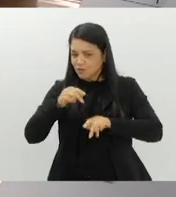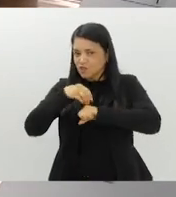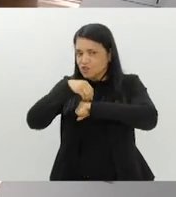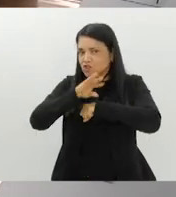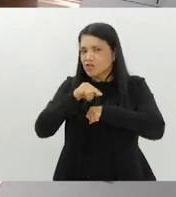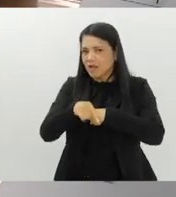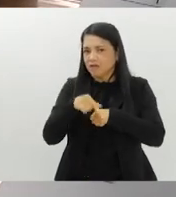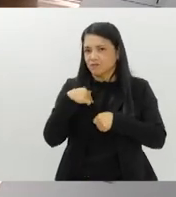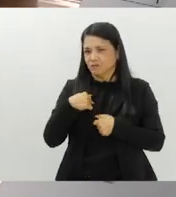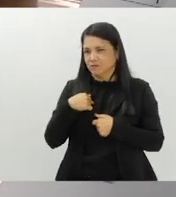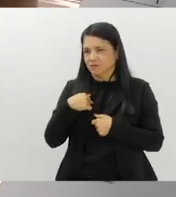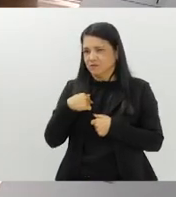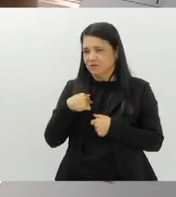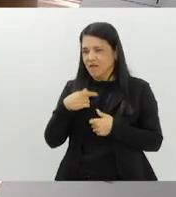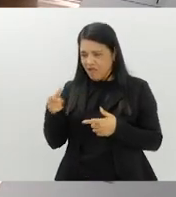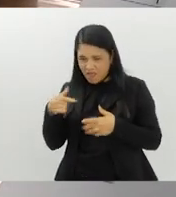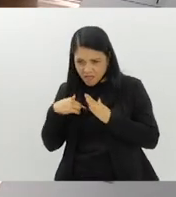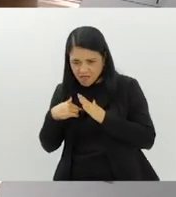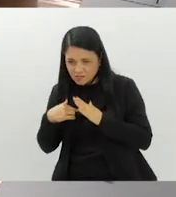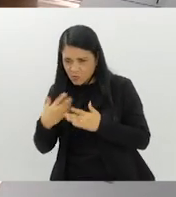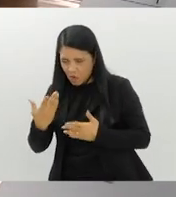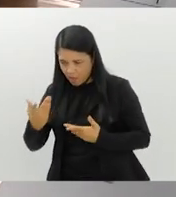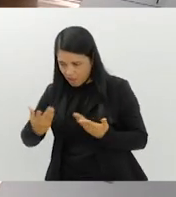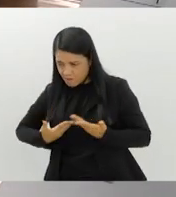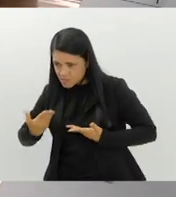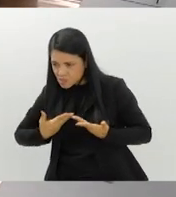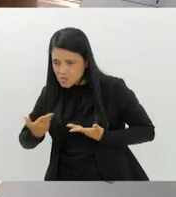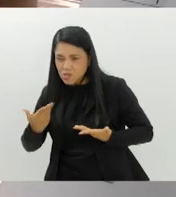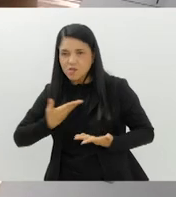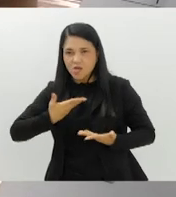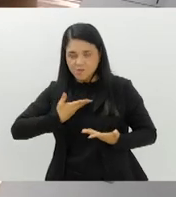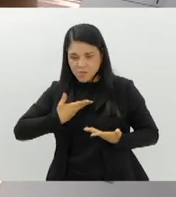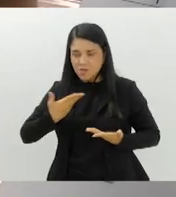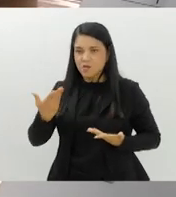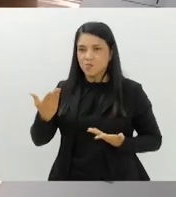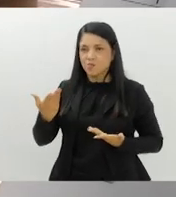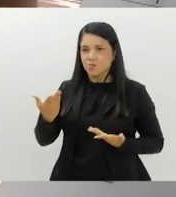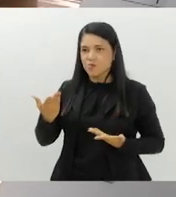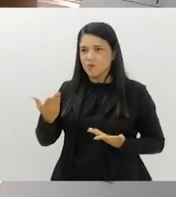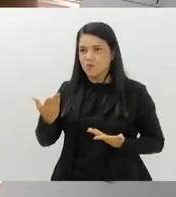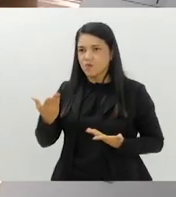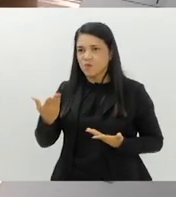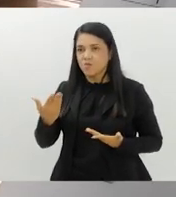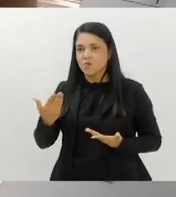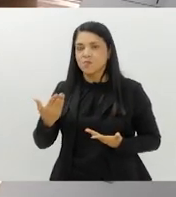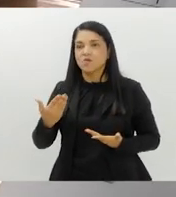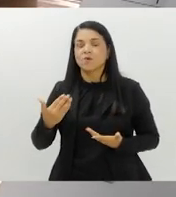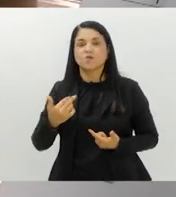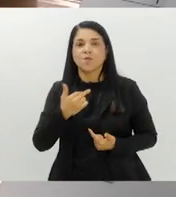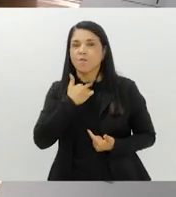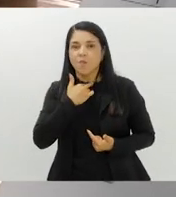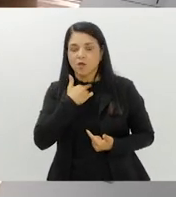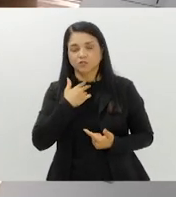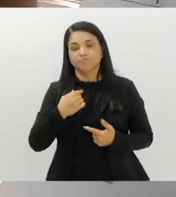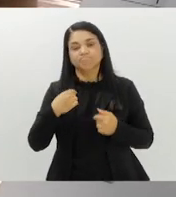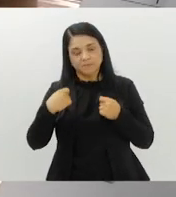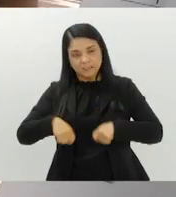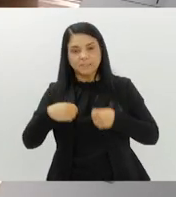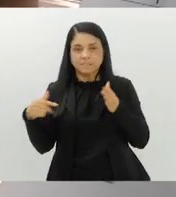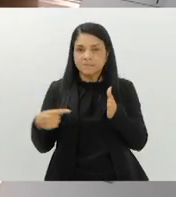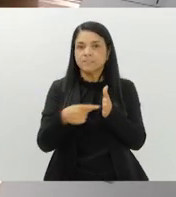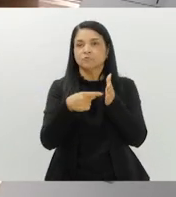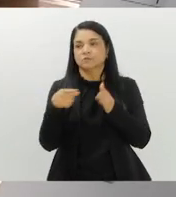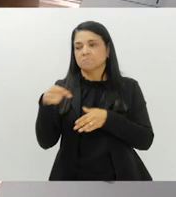Teu parente, da tua empresa? Você é sócio oculto de alguma empresa? Não pode. Isso é completamente legal, tem que ser denunciado. Ainda bem